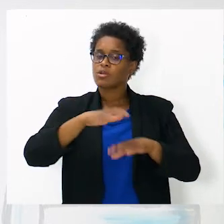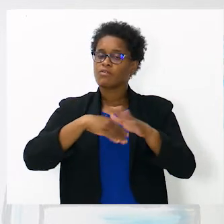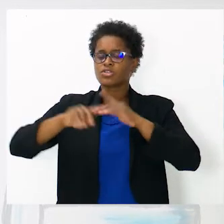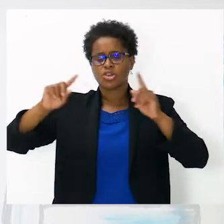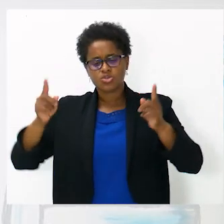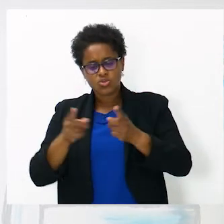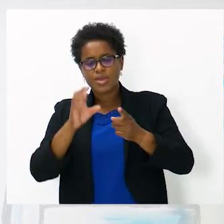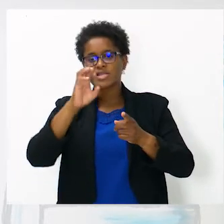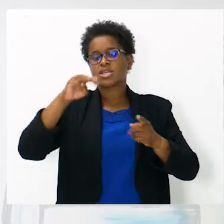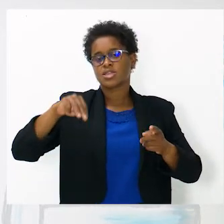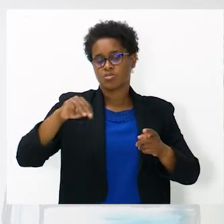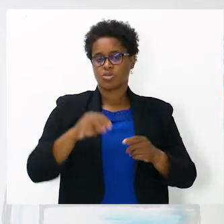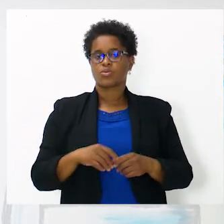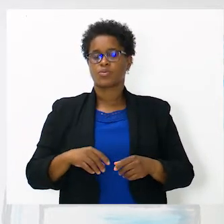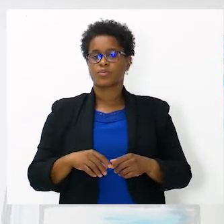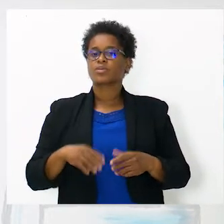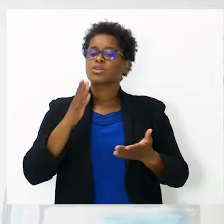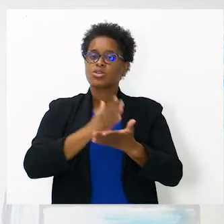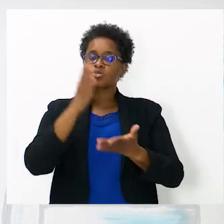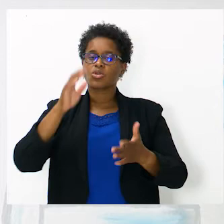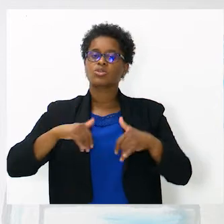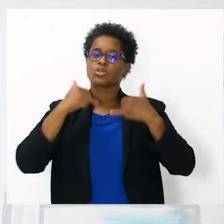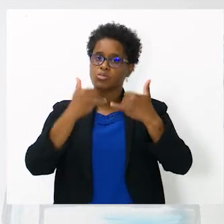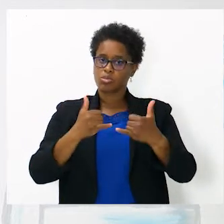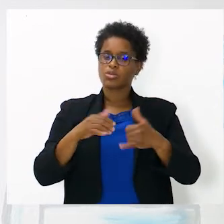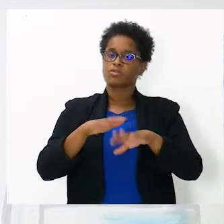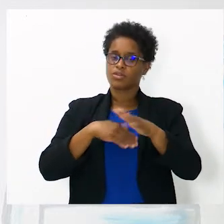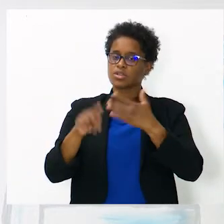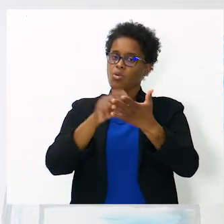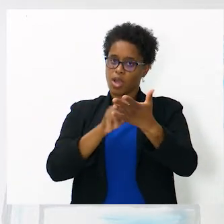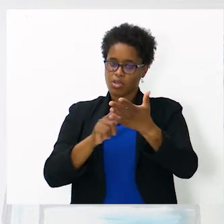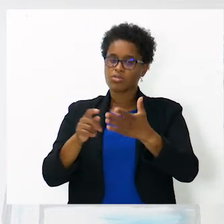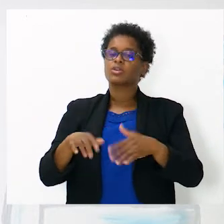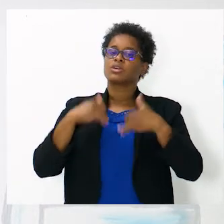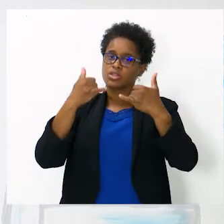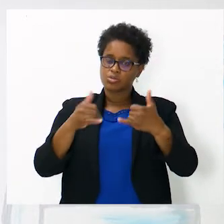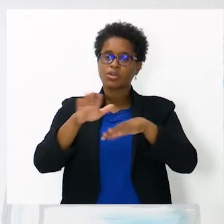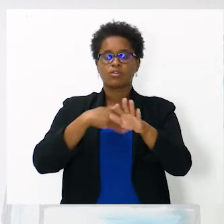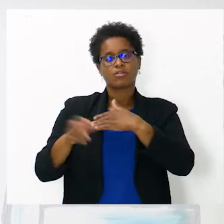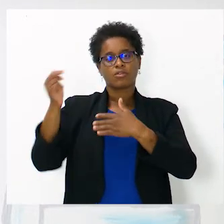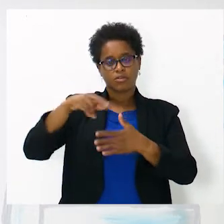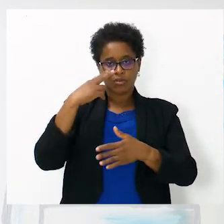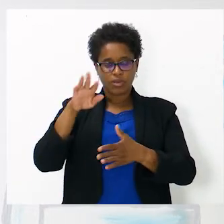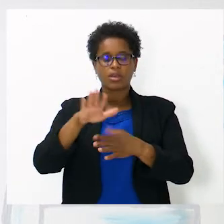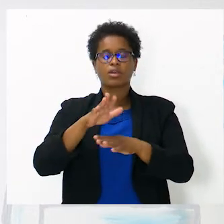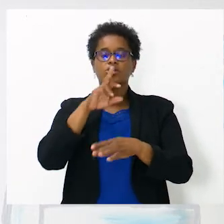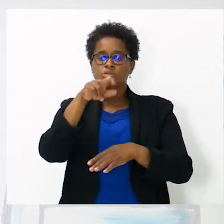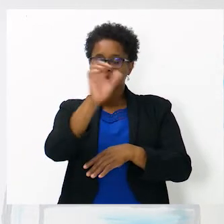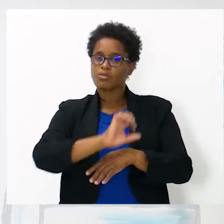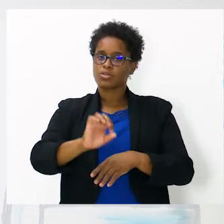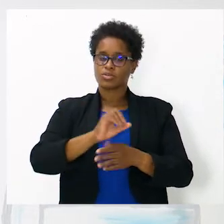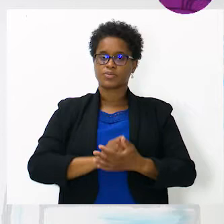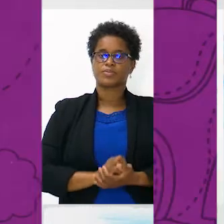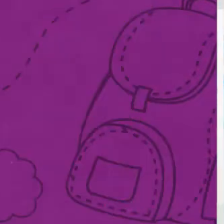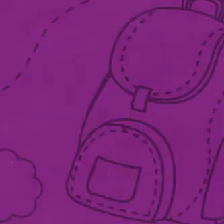a redução a centímetro. E só depois fazer o cálculo. De seguida, vamos ver a vossa resposta.